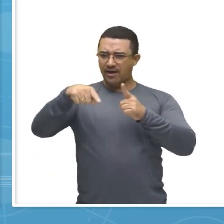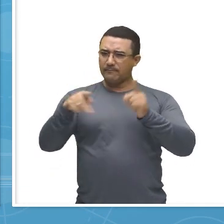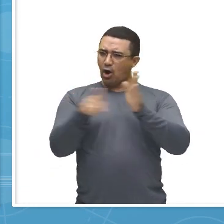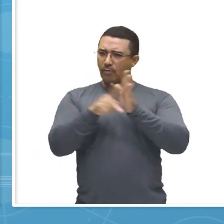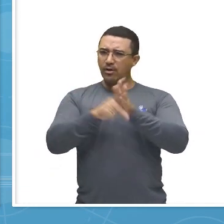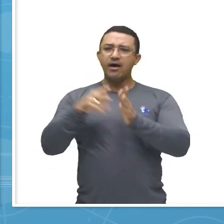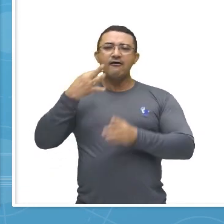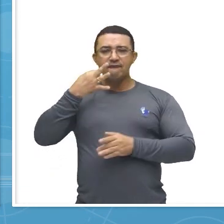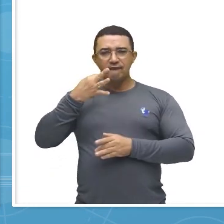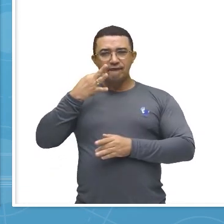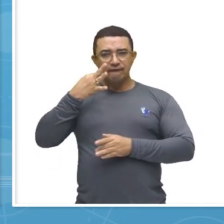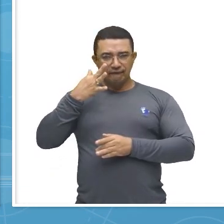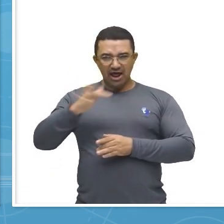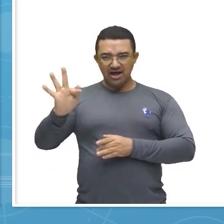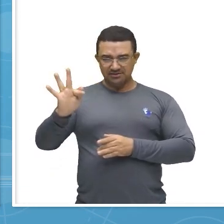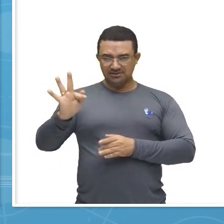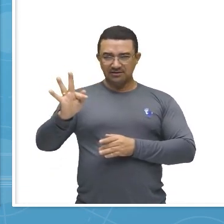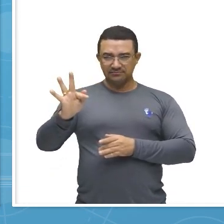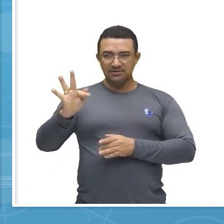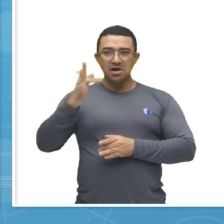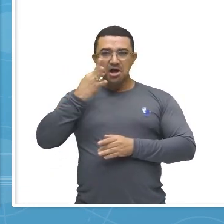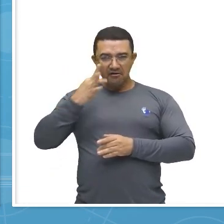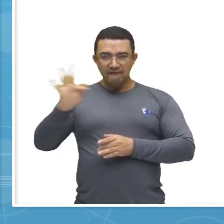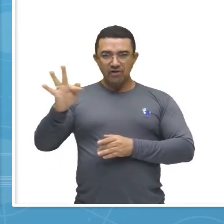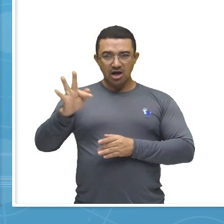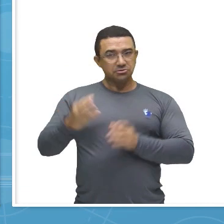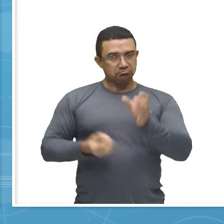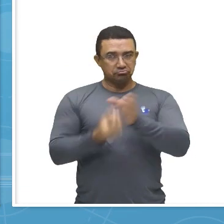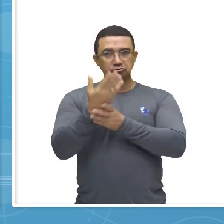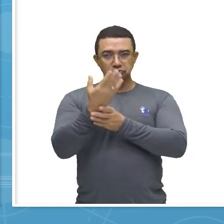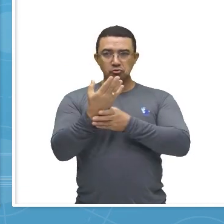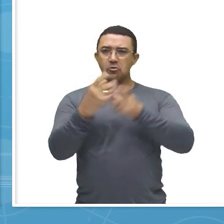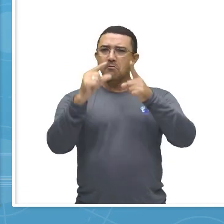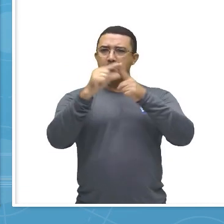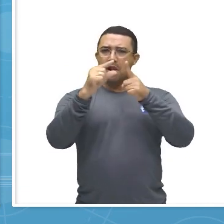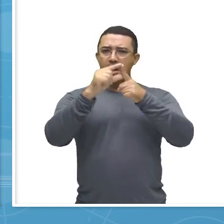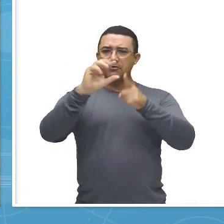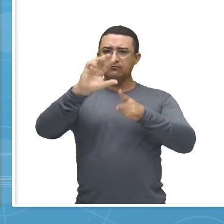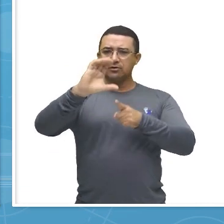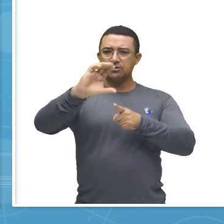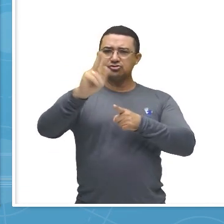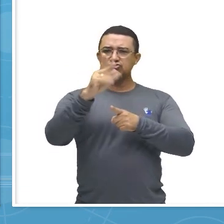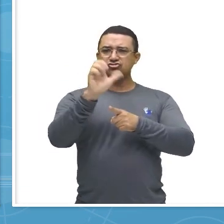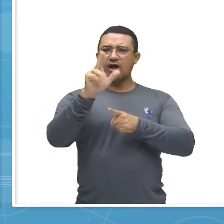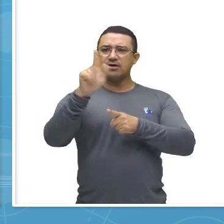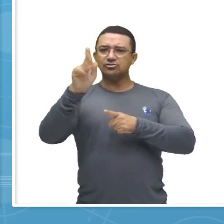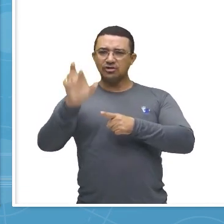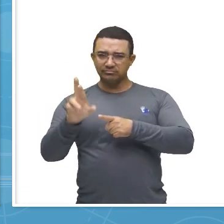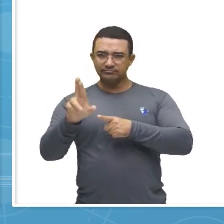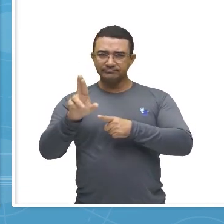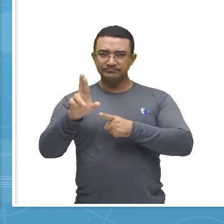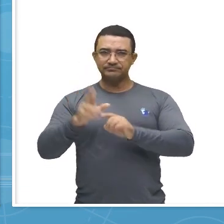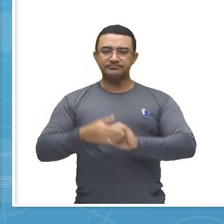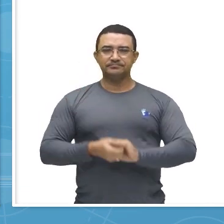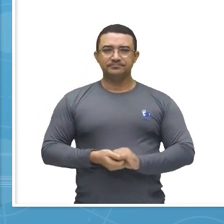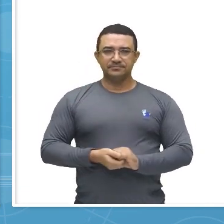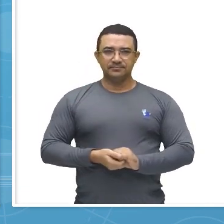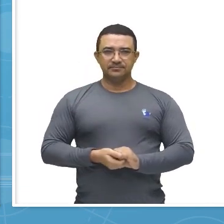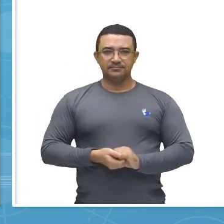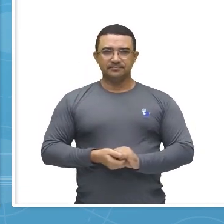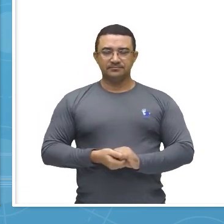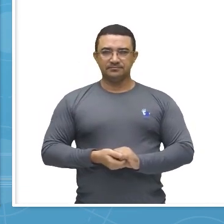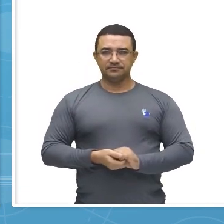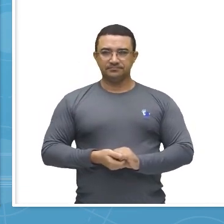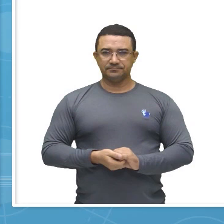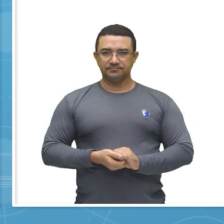francesa. Professor, sim, está aqui, olha, eu não vou falar porque o meu francês é muito ruim, tá? Então vocês falem aí